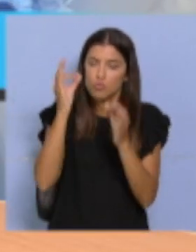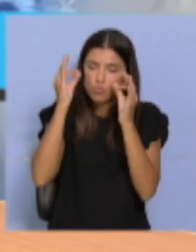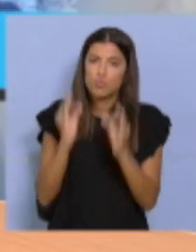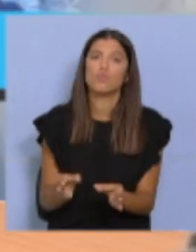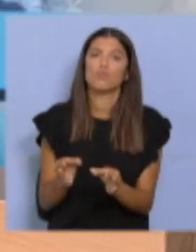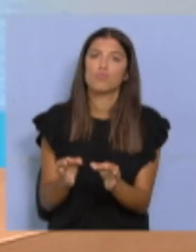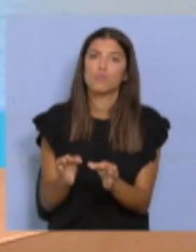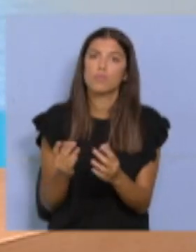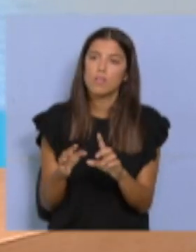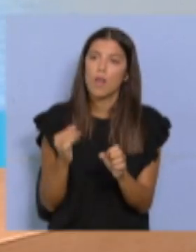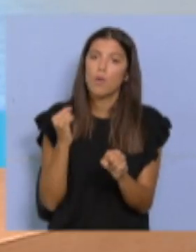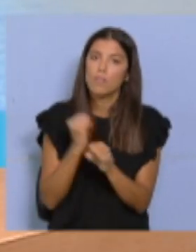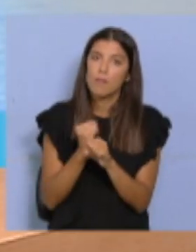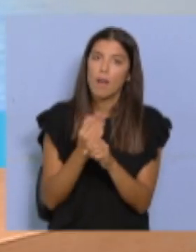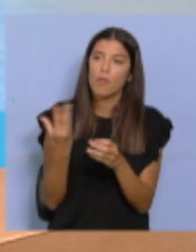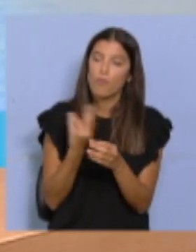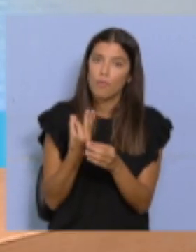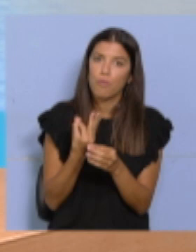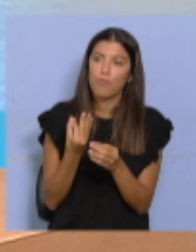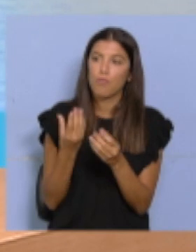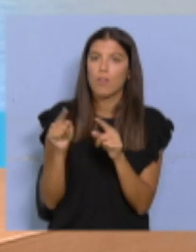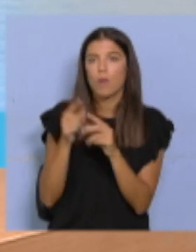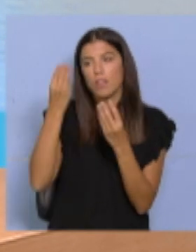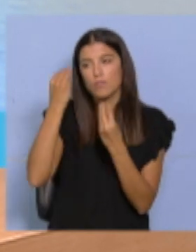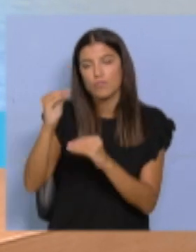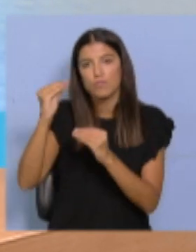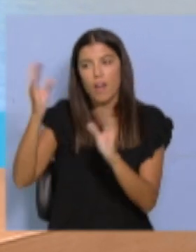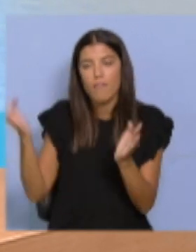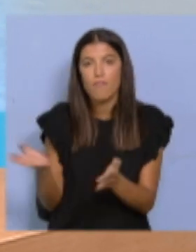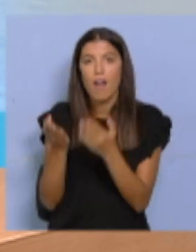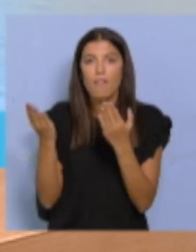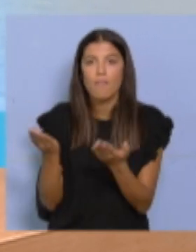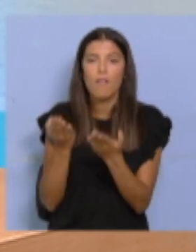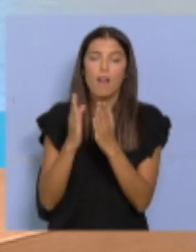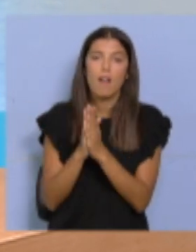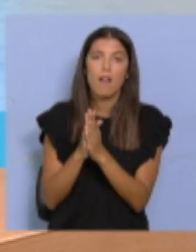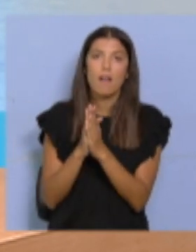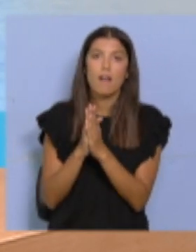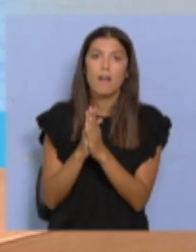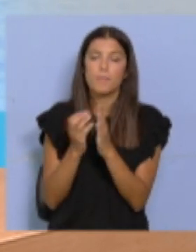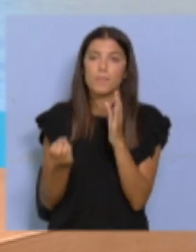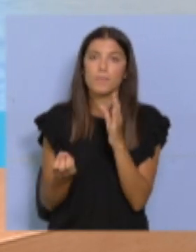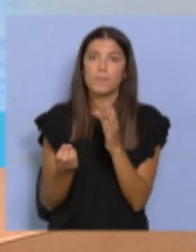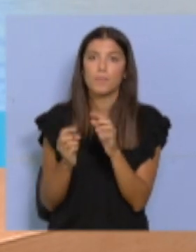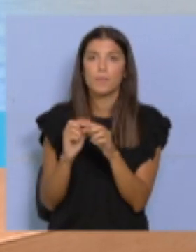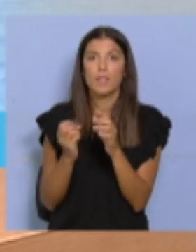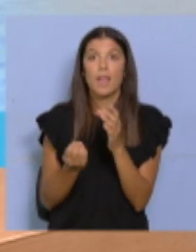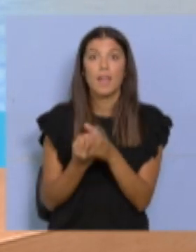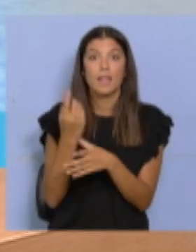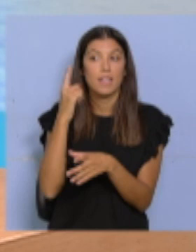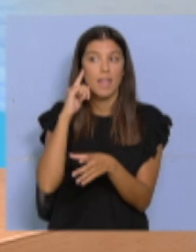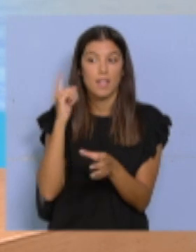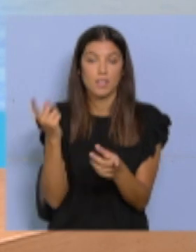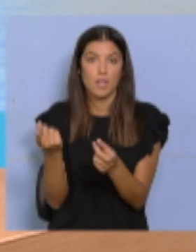nesse sentido, houve um trabalho na área da educação, por exemplo, a criação da Rádio Educação Rural de